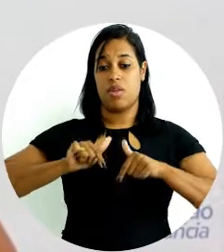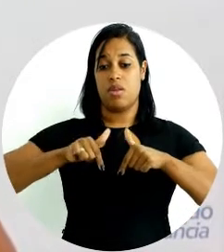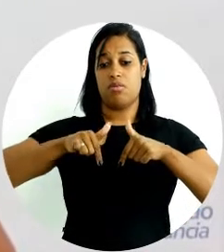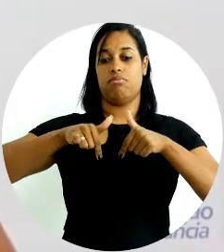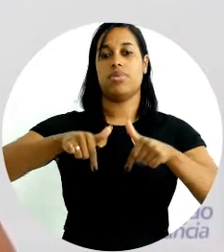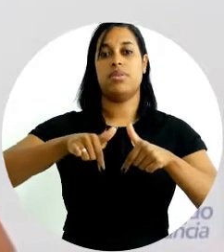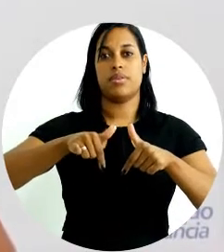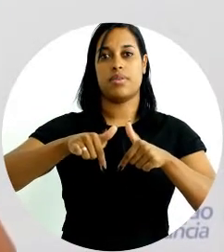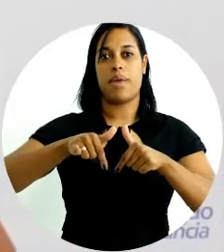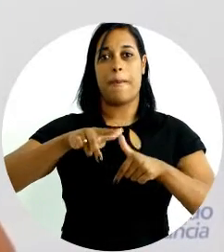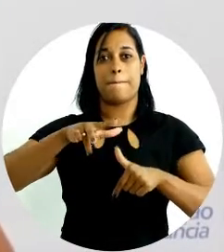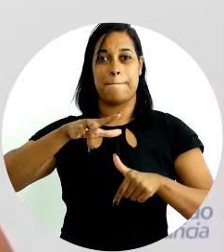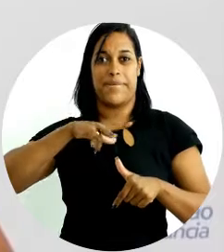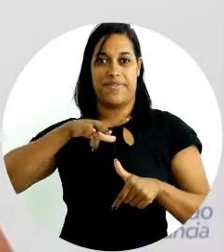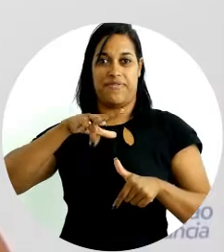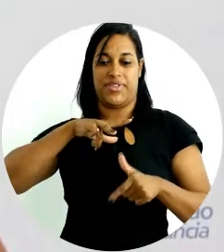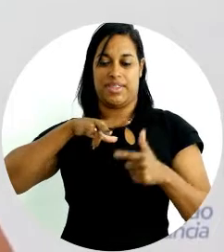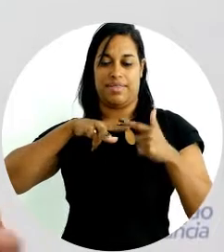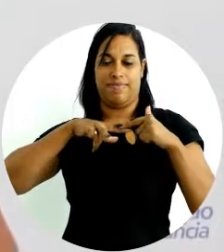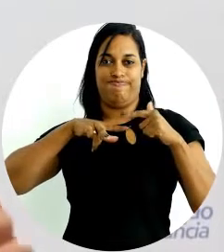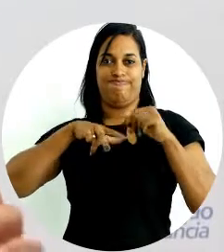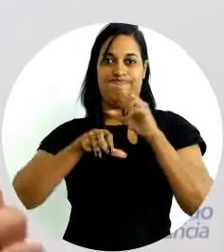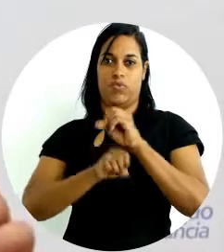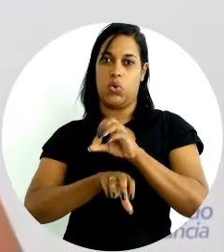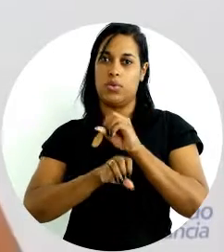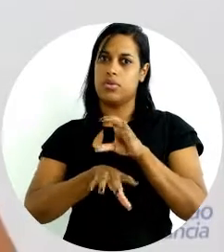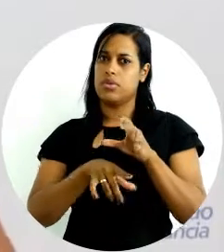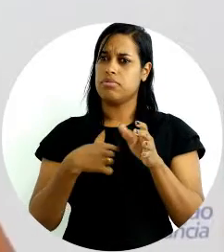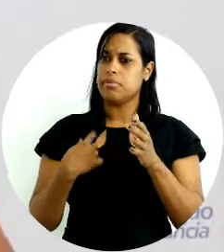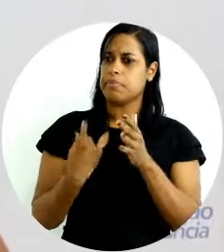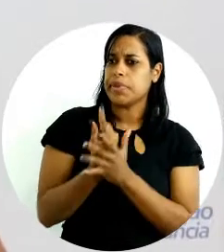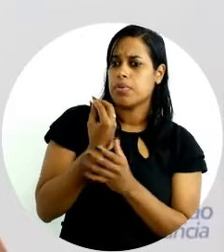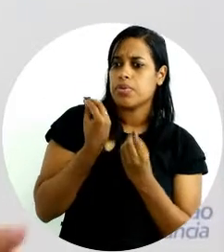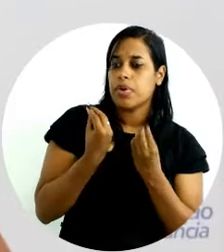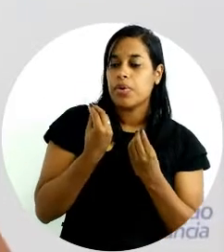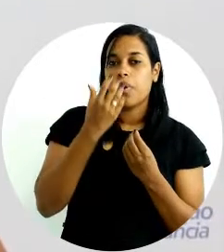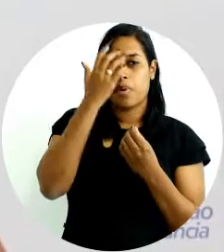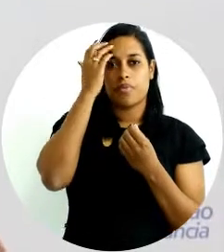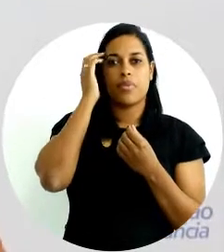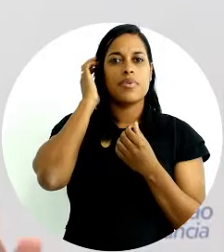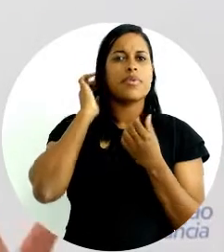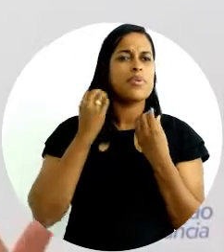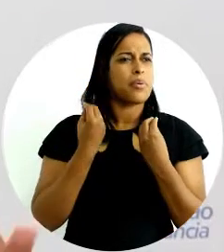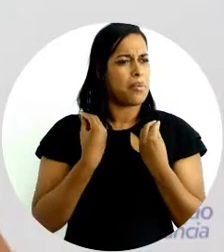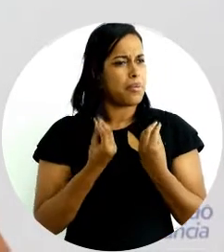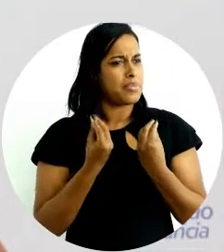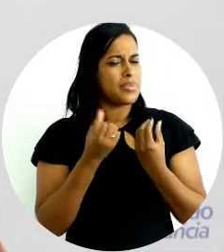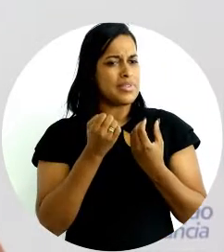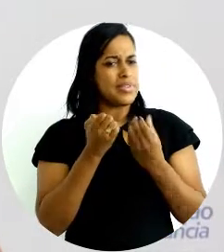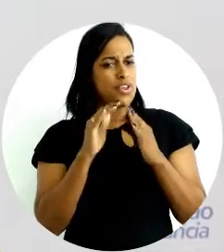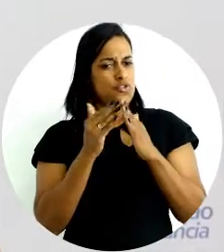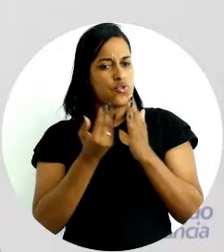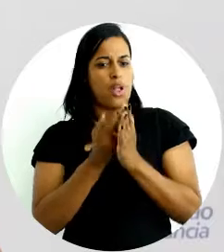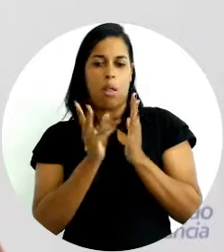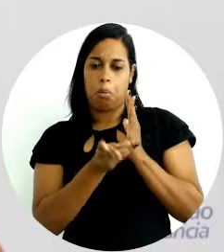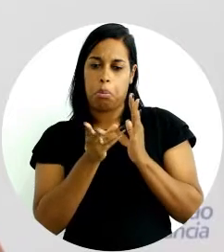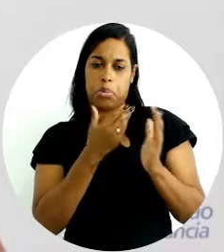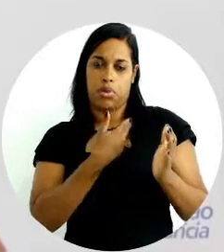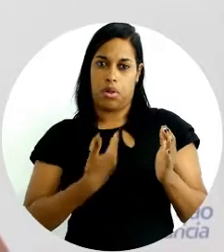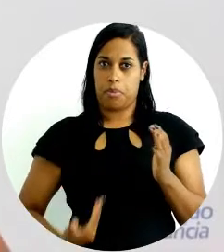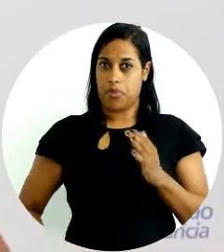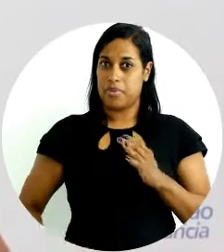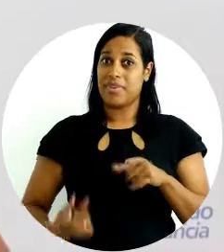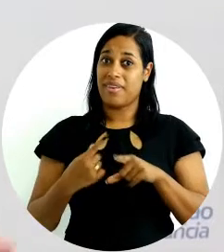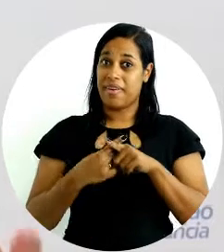estamos vendo uma privatização do ensino. Aí vocês me perguntam, como privatização do ensino se a escola ela